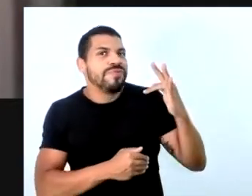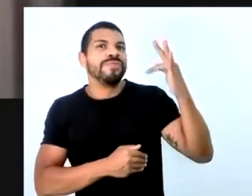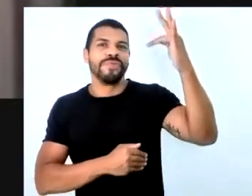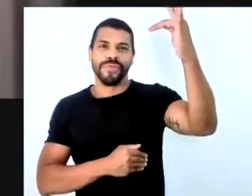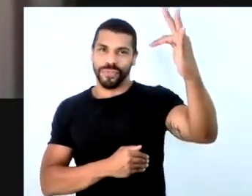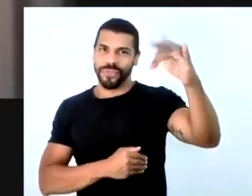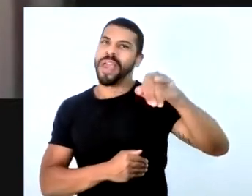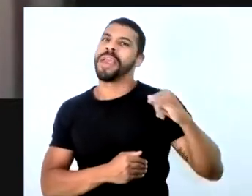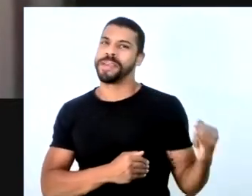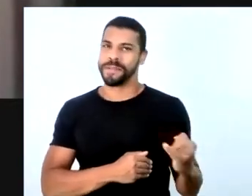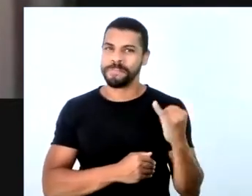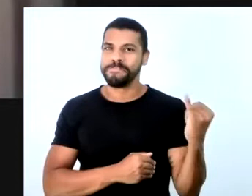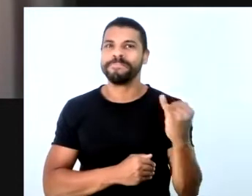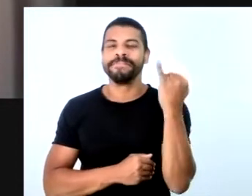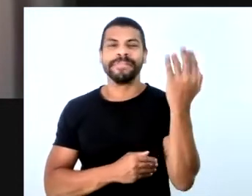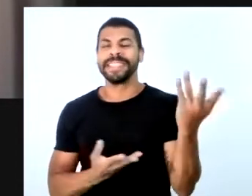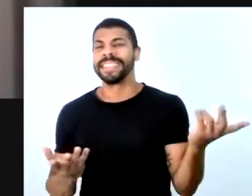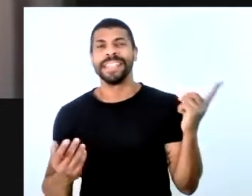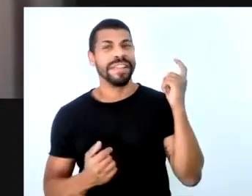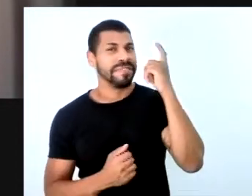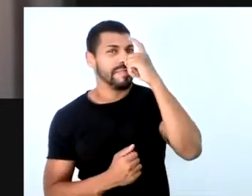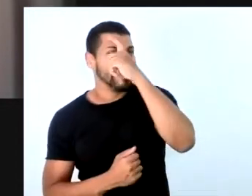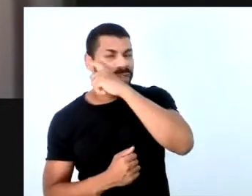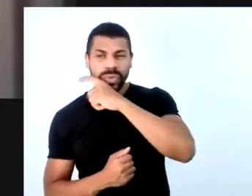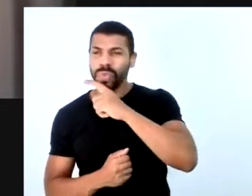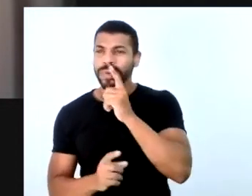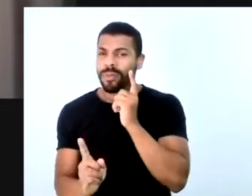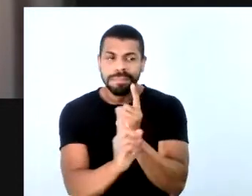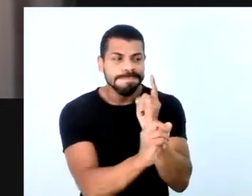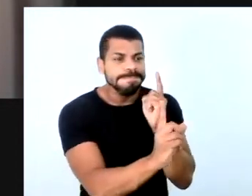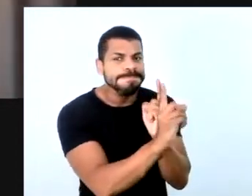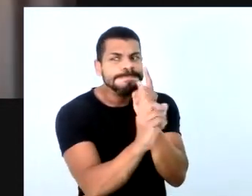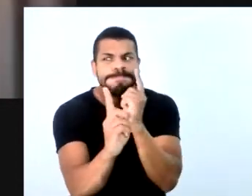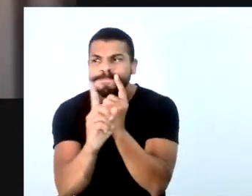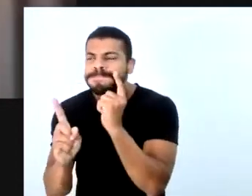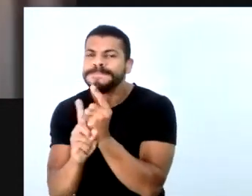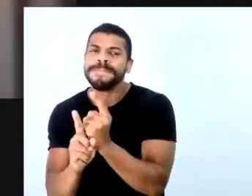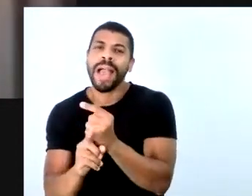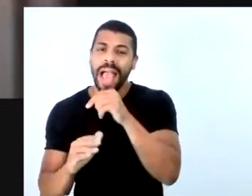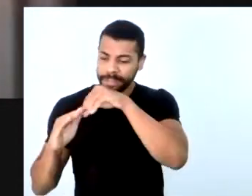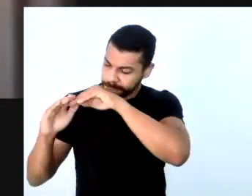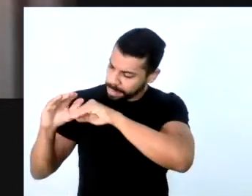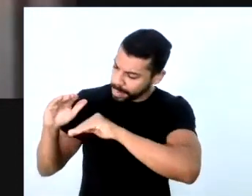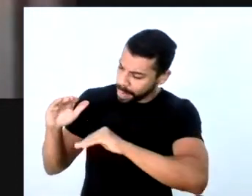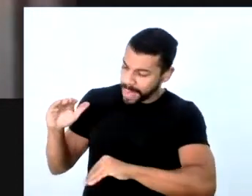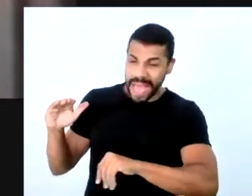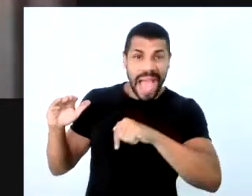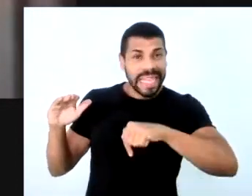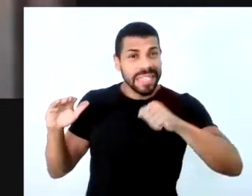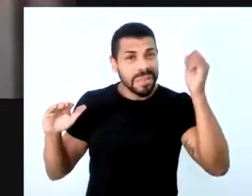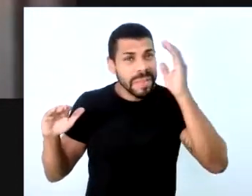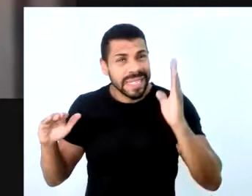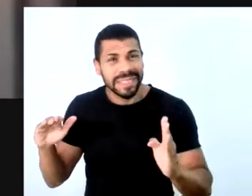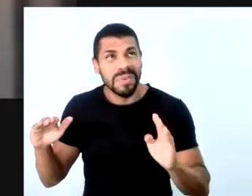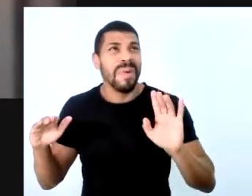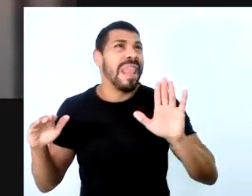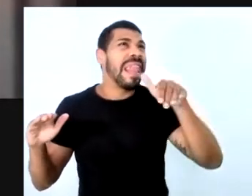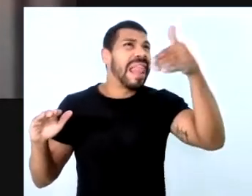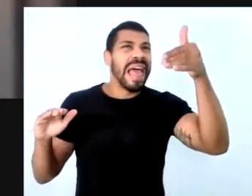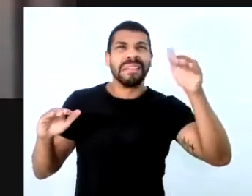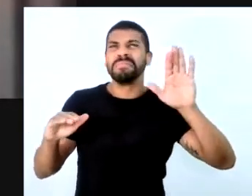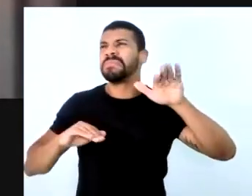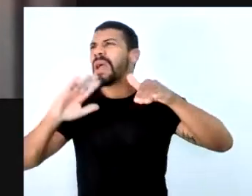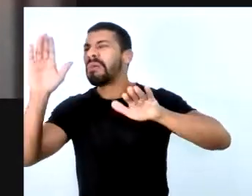para amanhã. No Divinos Divas, nós tivemos muita dificuldade com encontrar material de arquivo delas aqui no